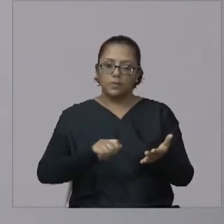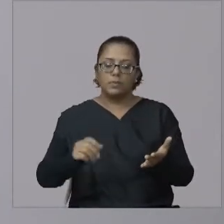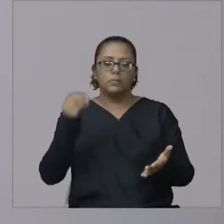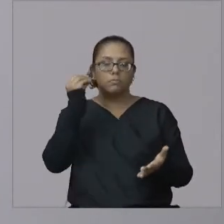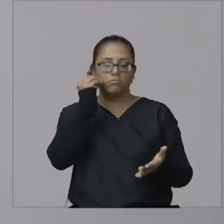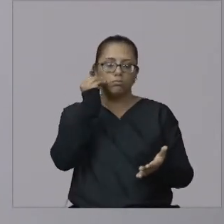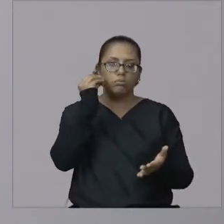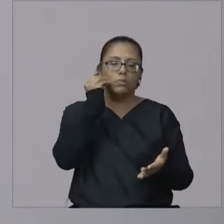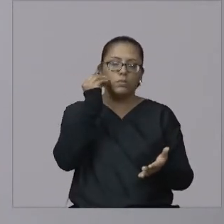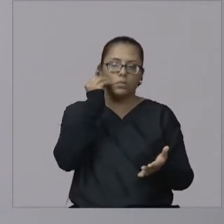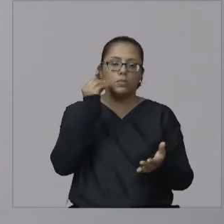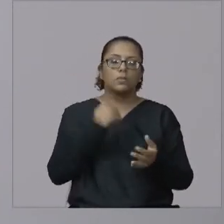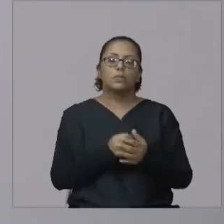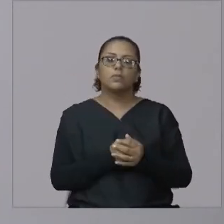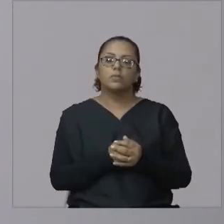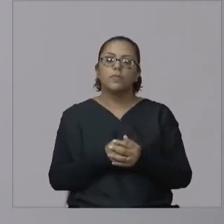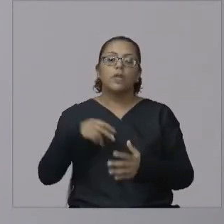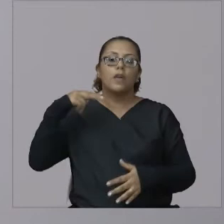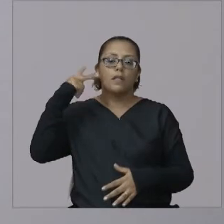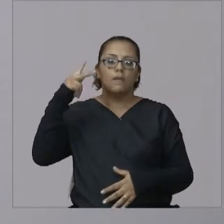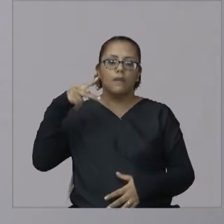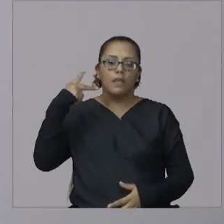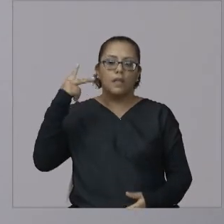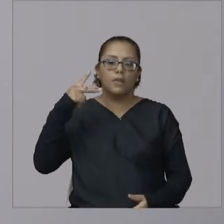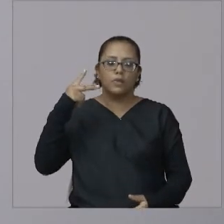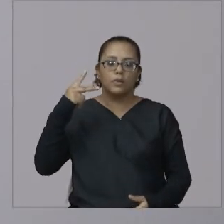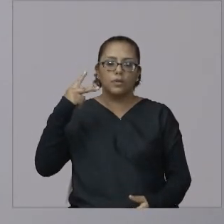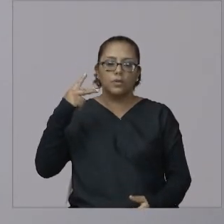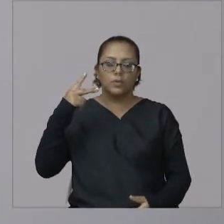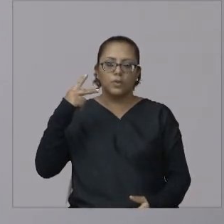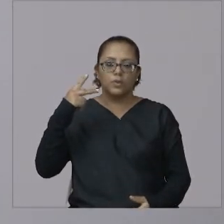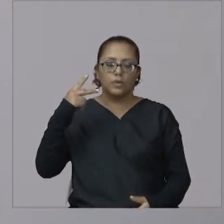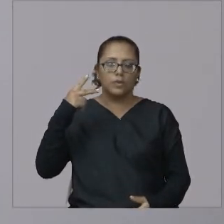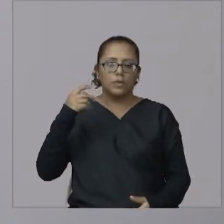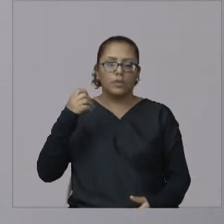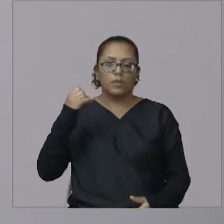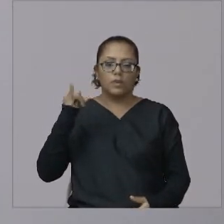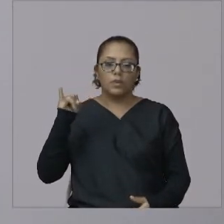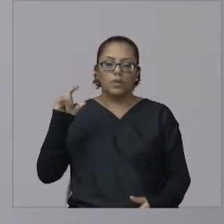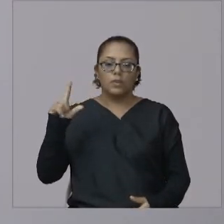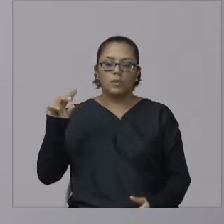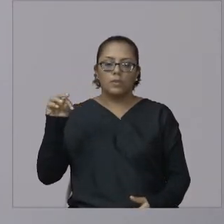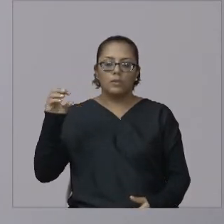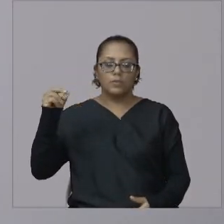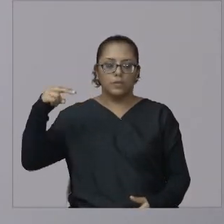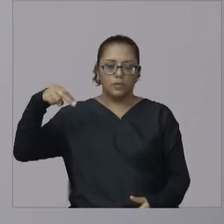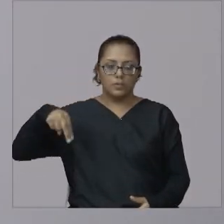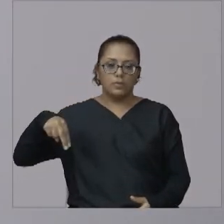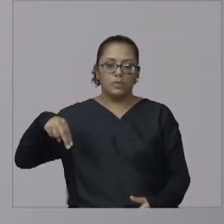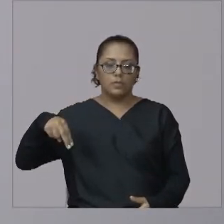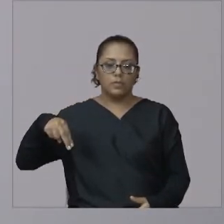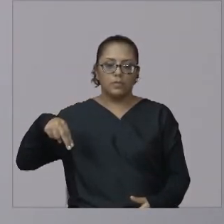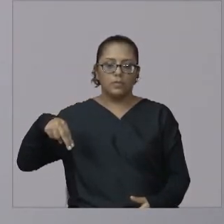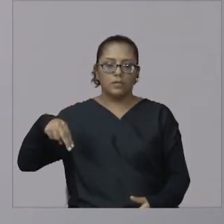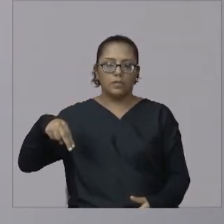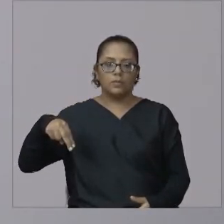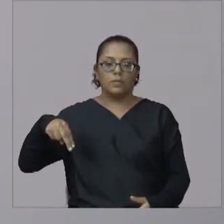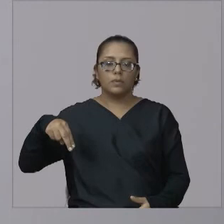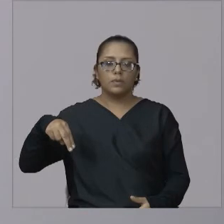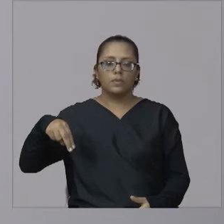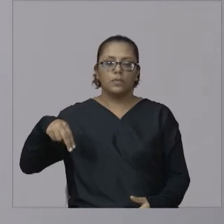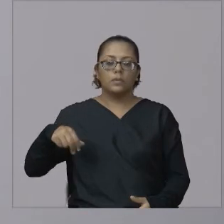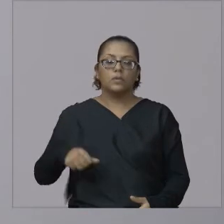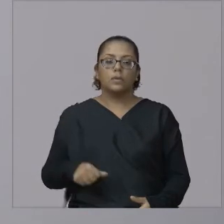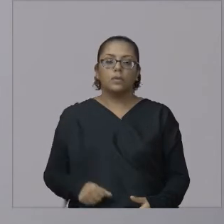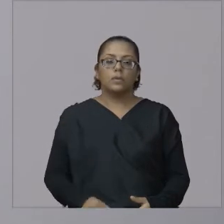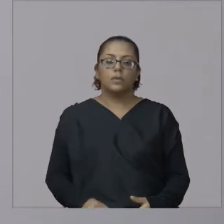então, o vereador Milton Vieira Filho E também já vem